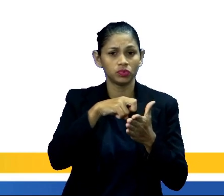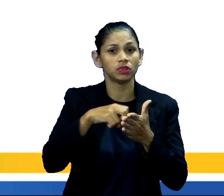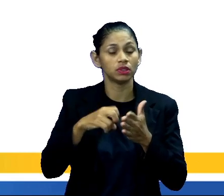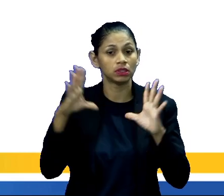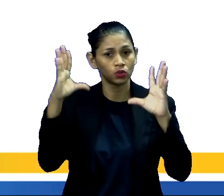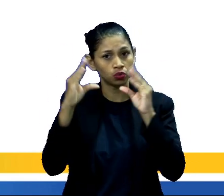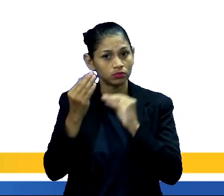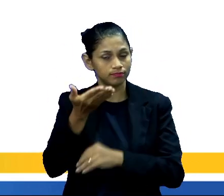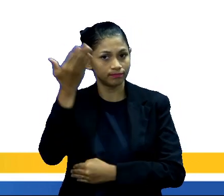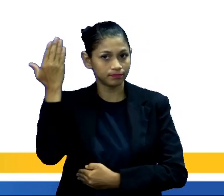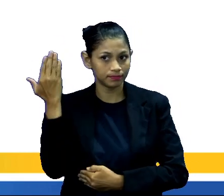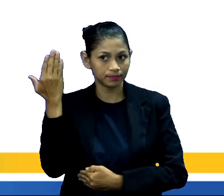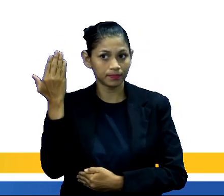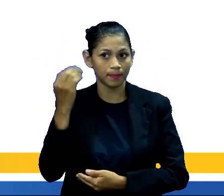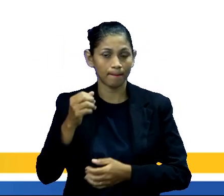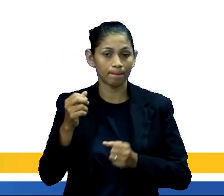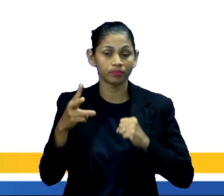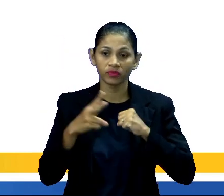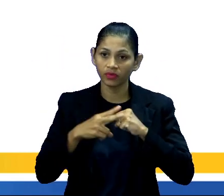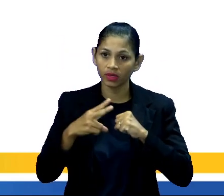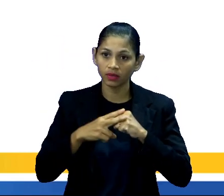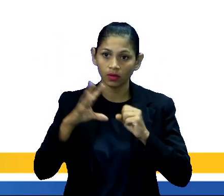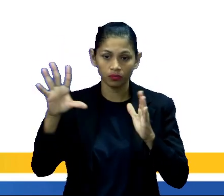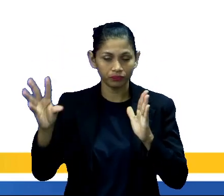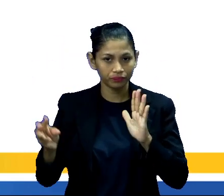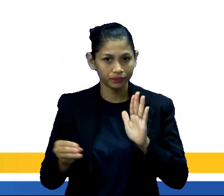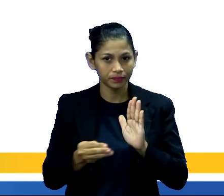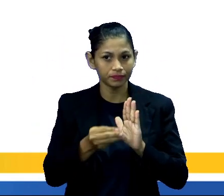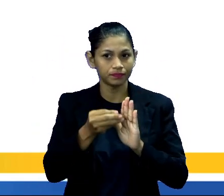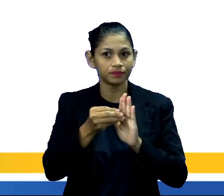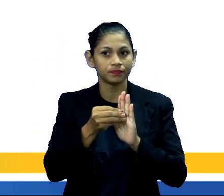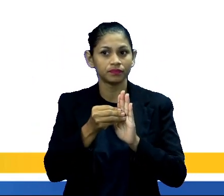passada. E aí o verbo que você